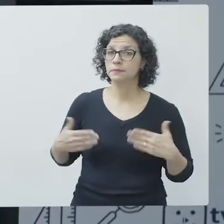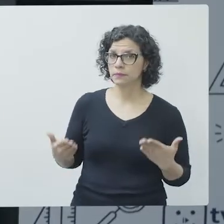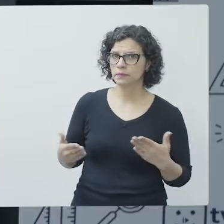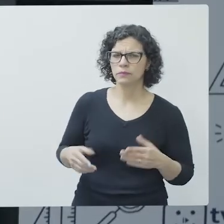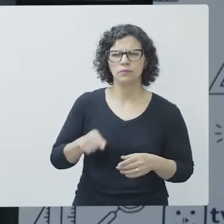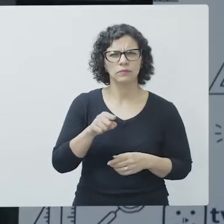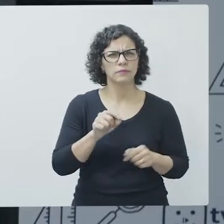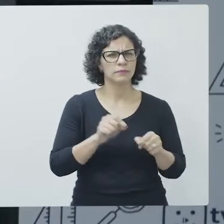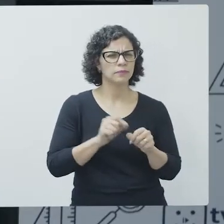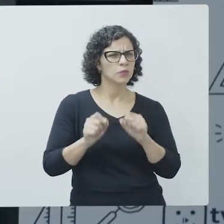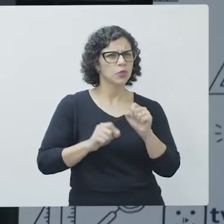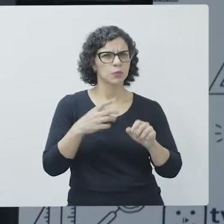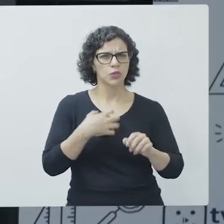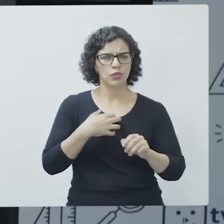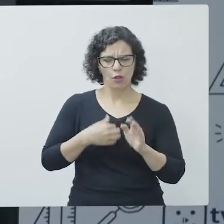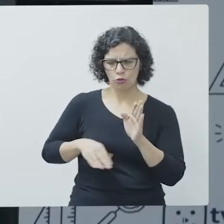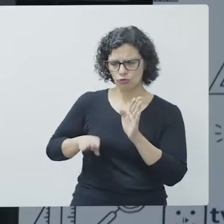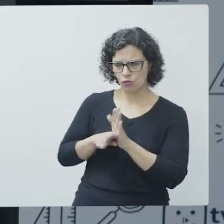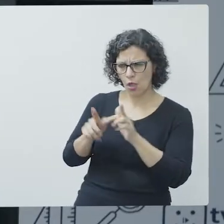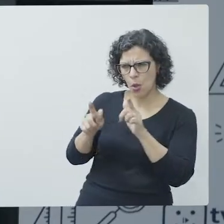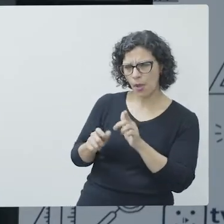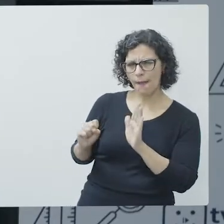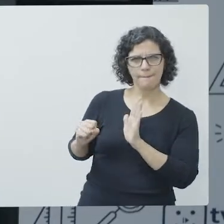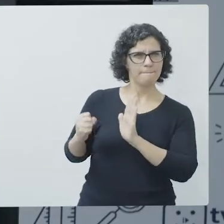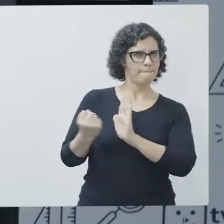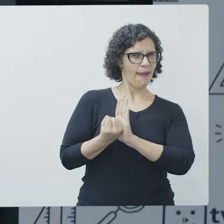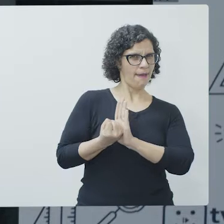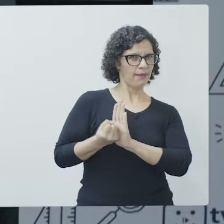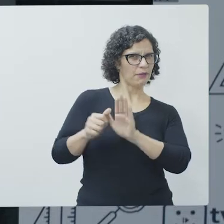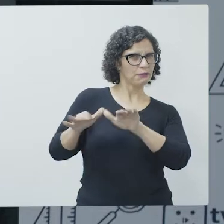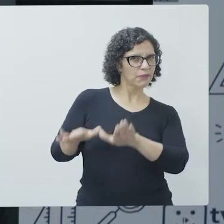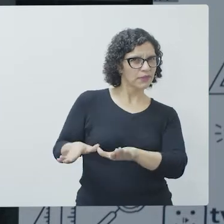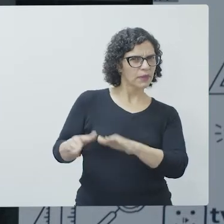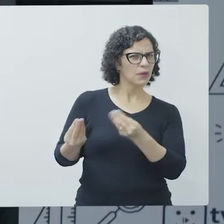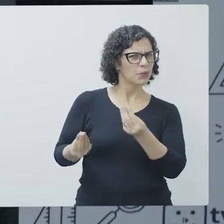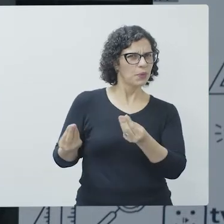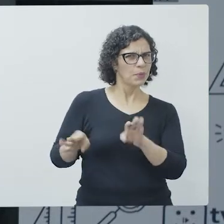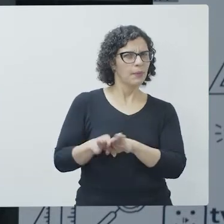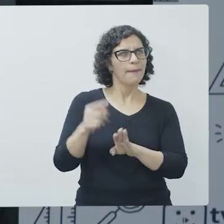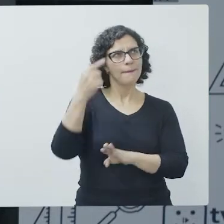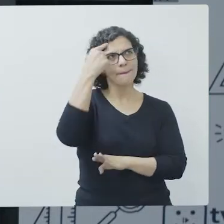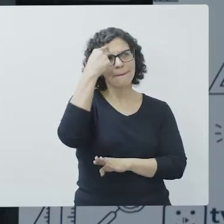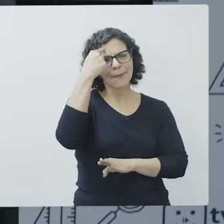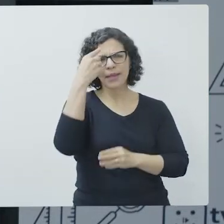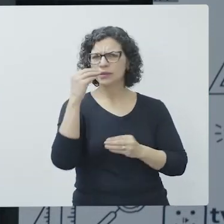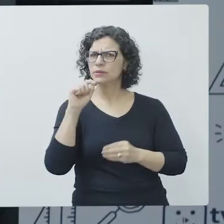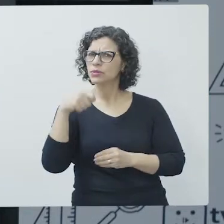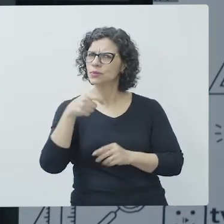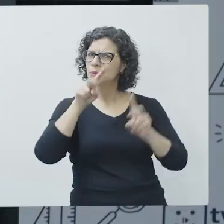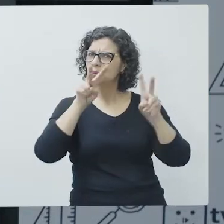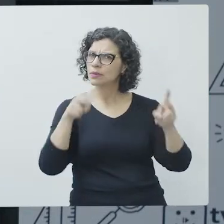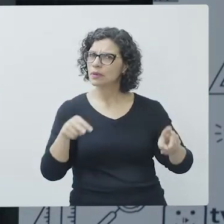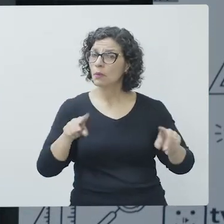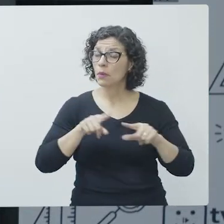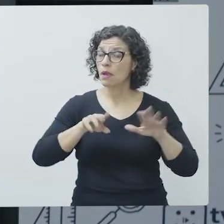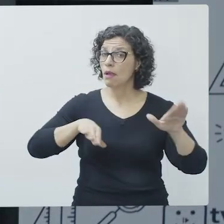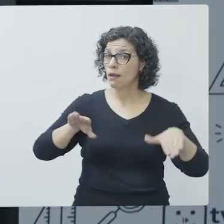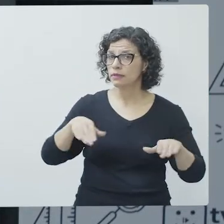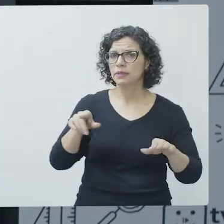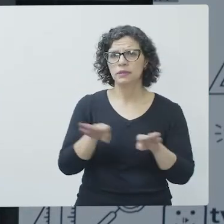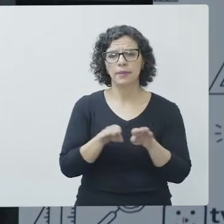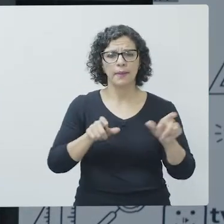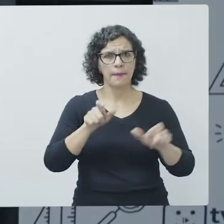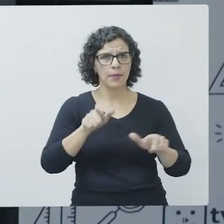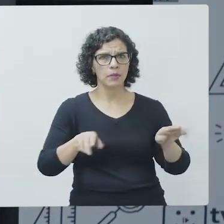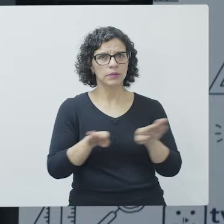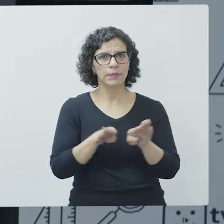Então, será que você faz alguma coisa para deixar marca em algum lugar? É interessante quando a gente pensa sobre isso, porque muitas, né?